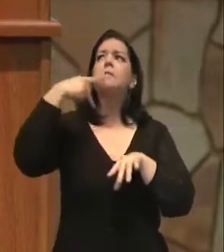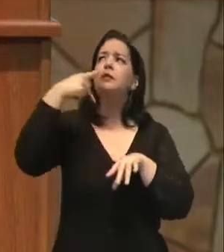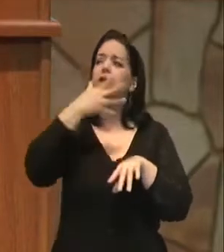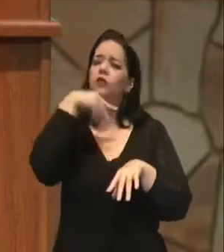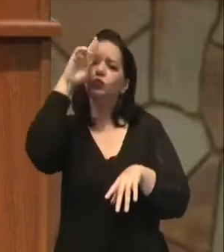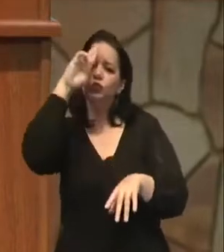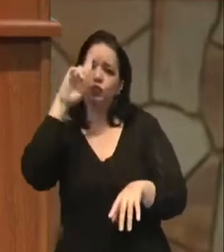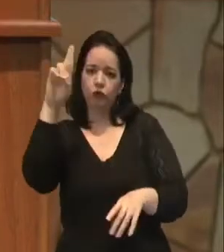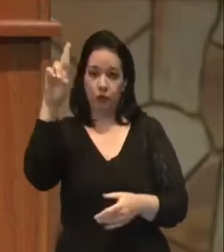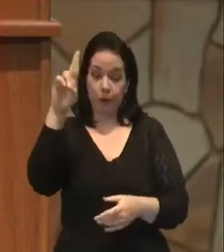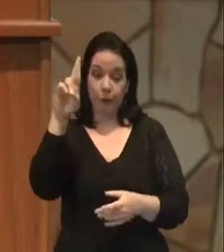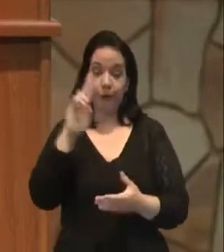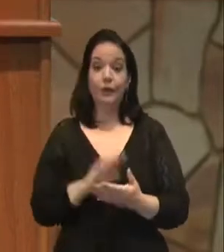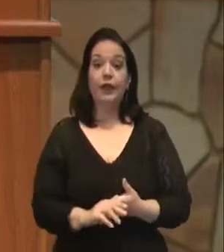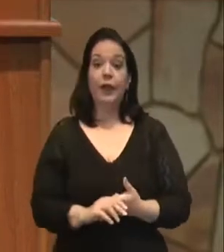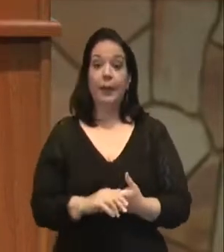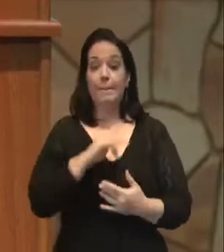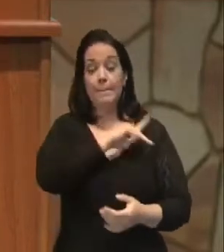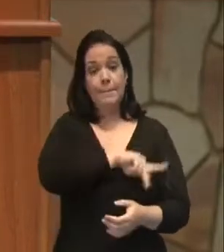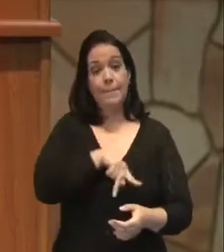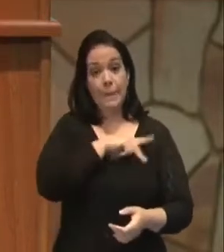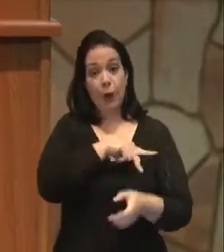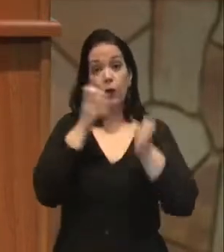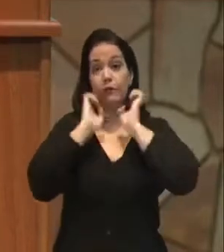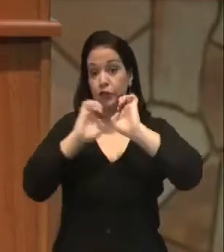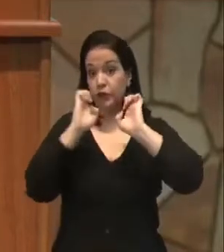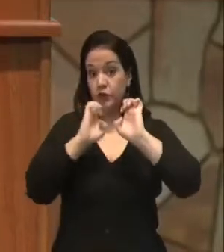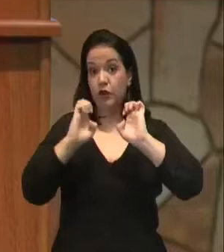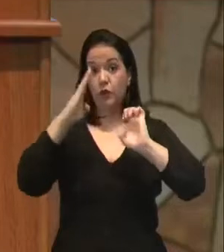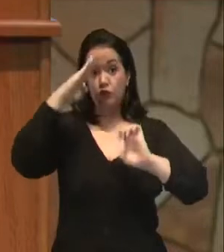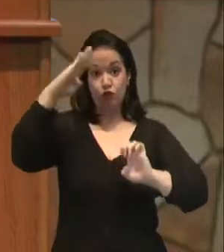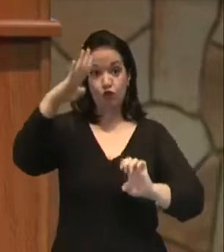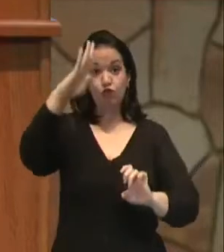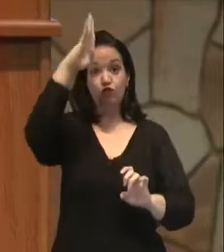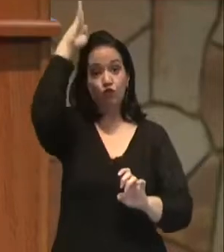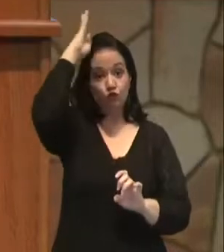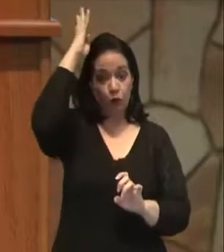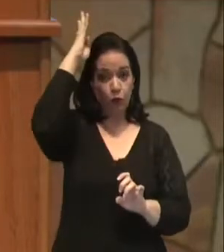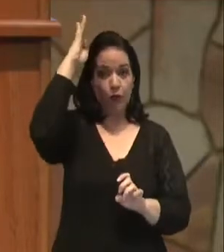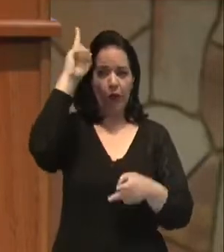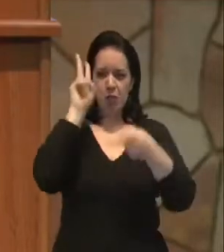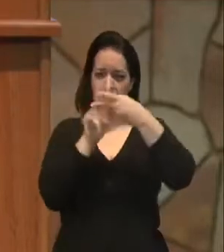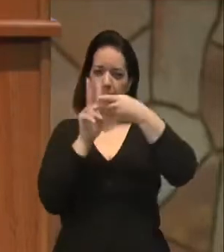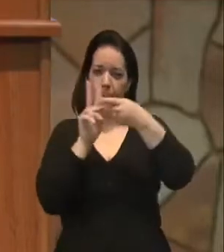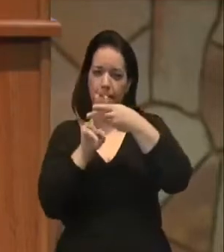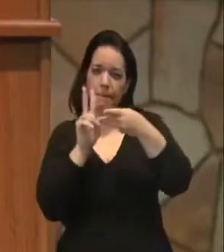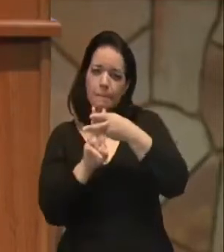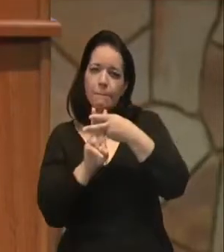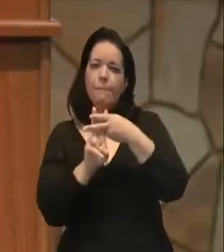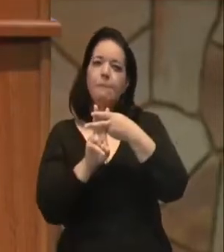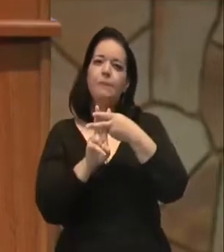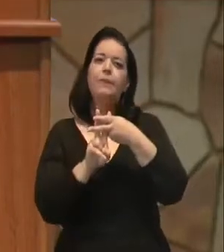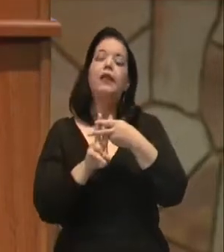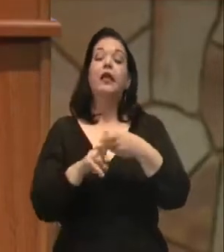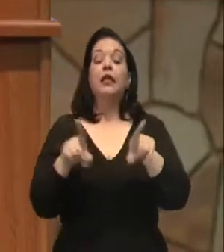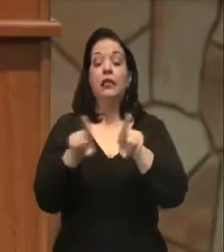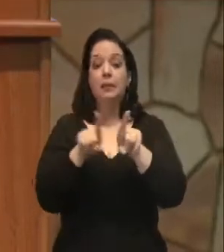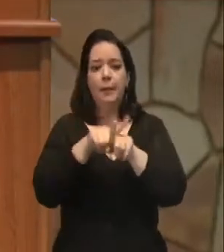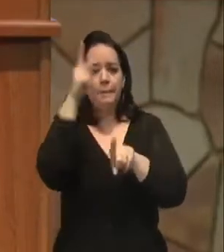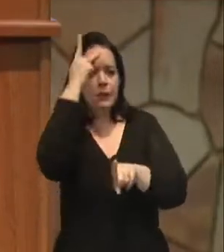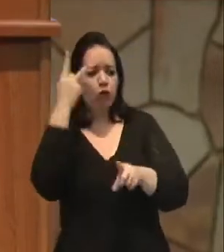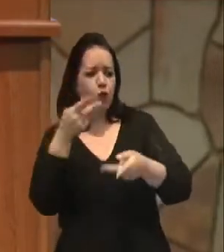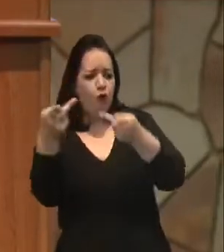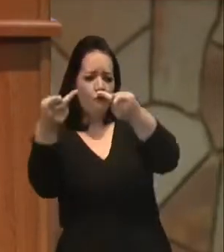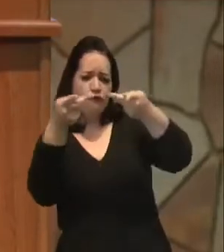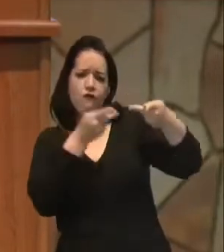Evangelho aos soldados que estavam com ele. Nós sabemos que ele estava ativo porque recebia visitas, né? Era